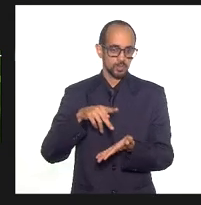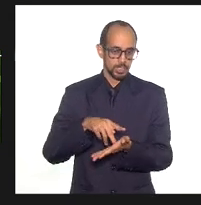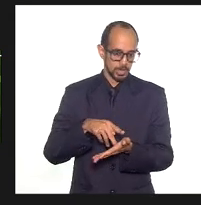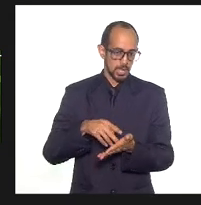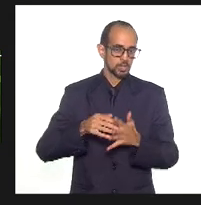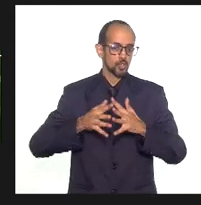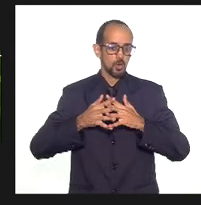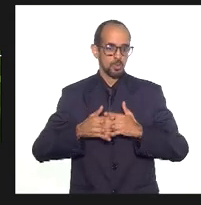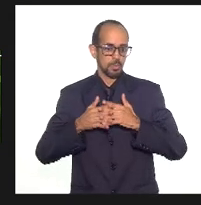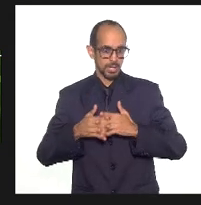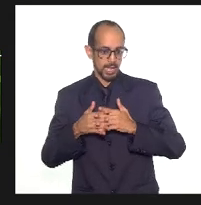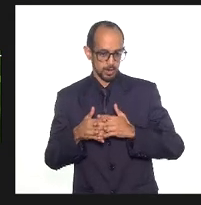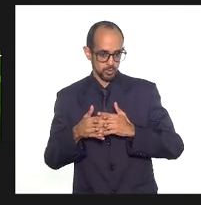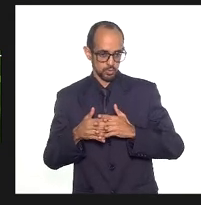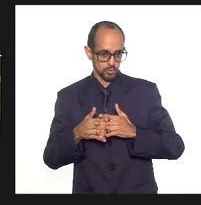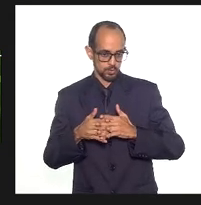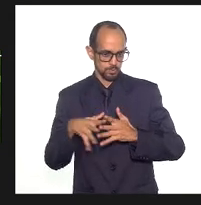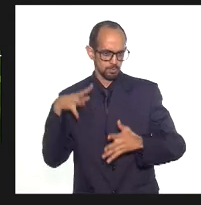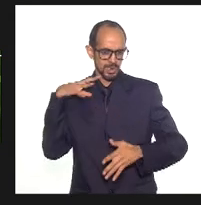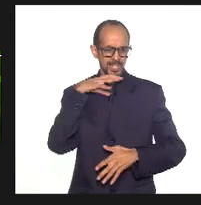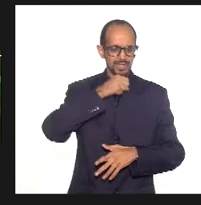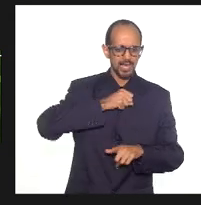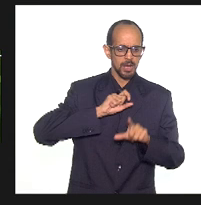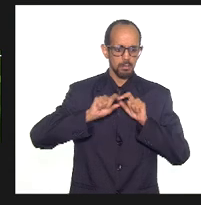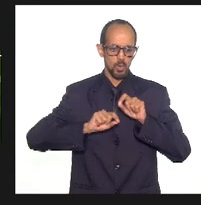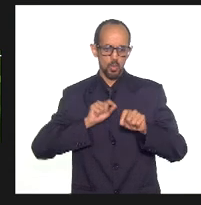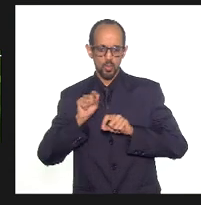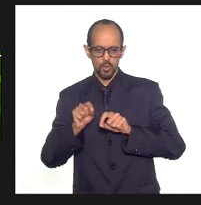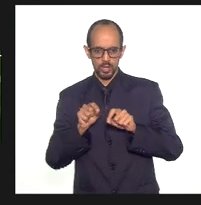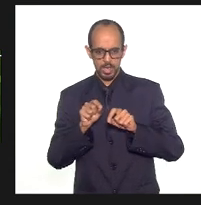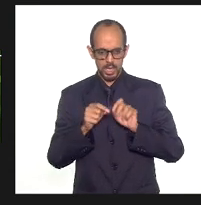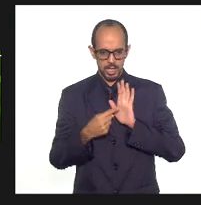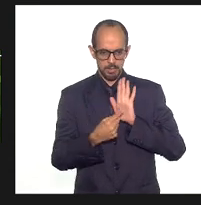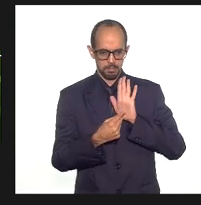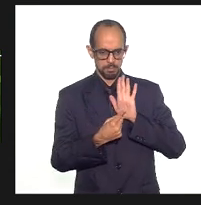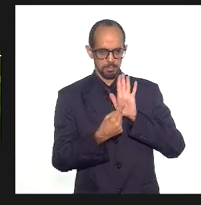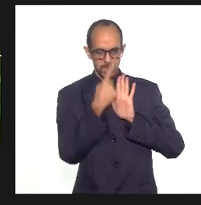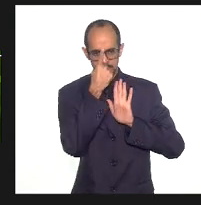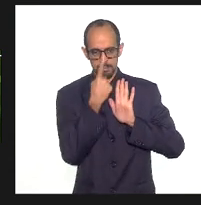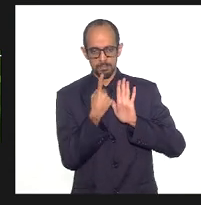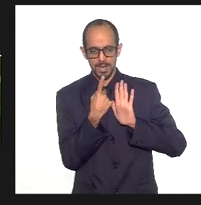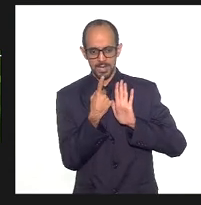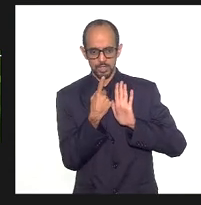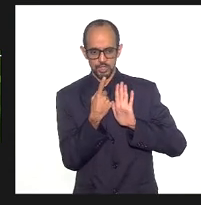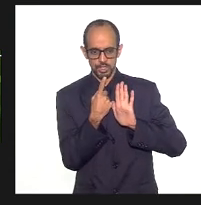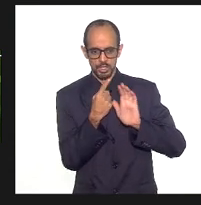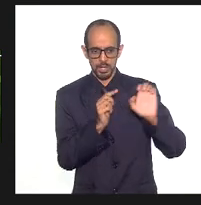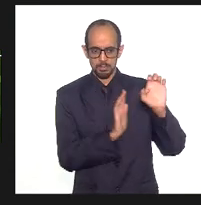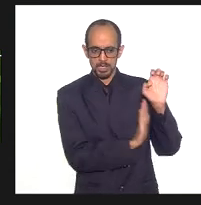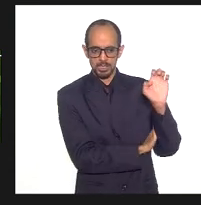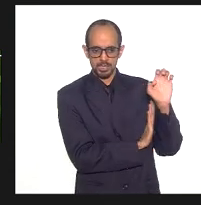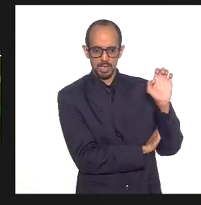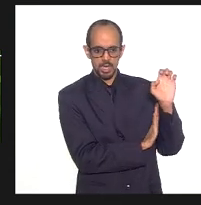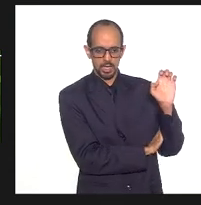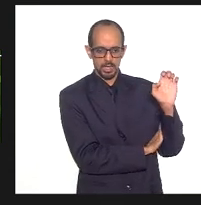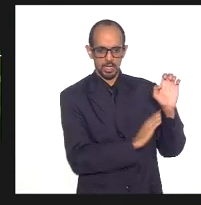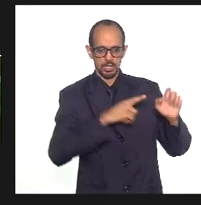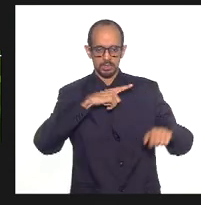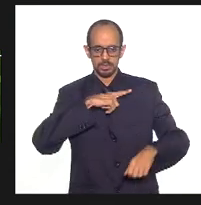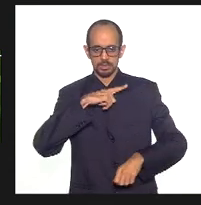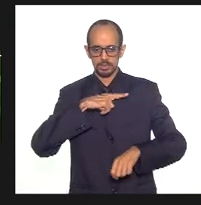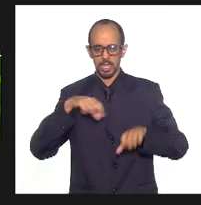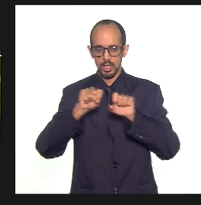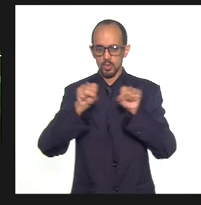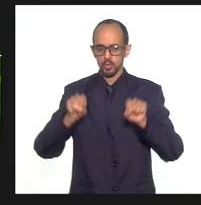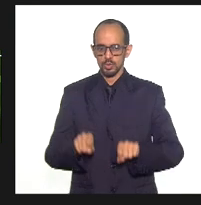complexo. Notem vocês, pela figura à esquerda, aqui é o chamado